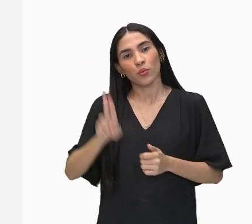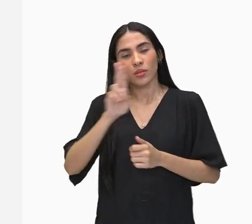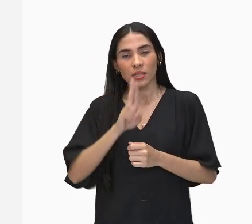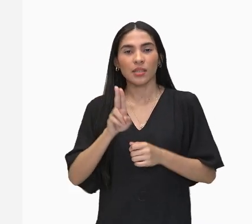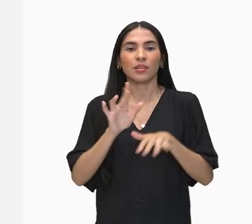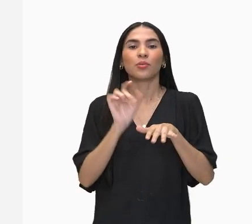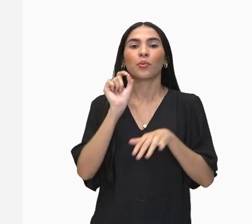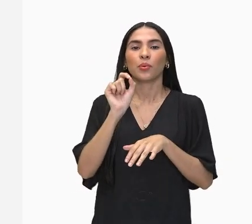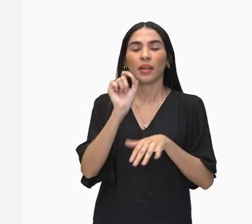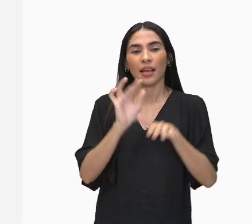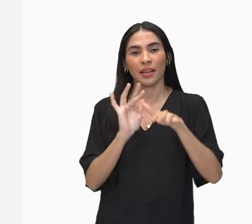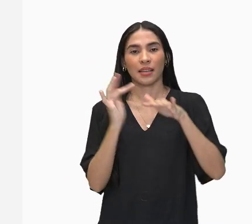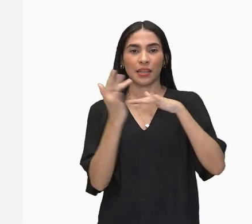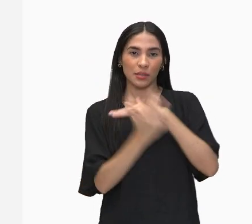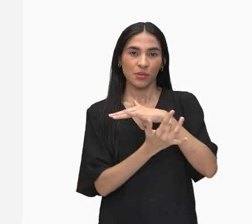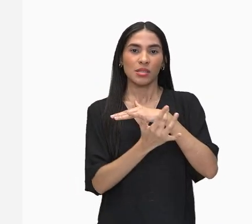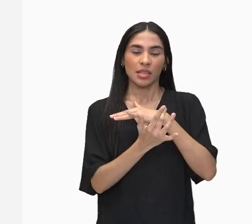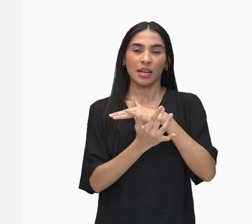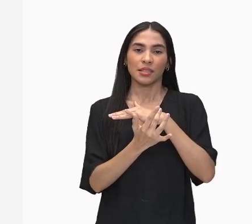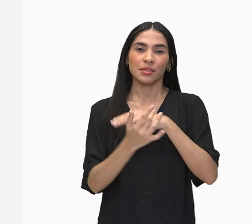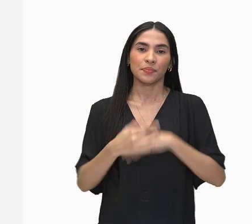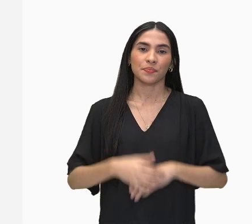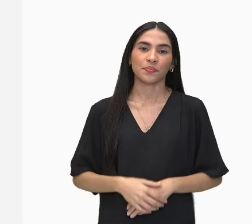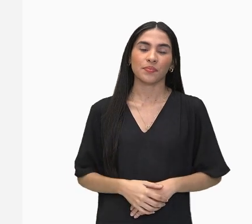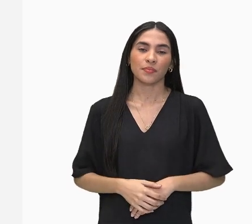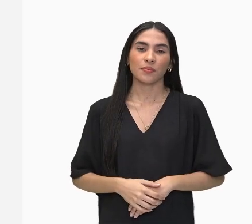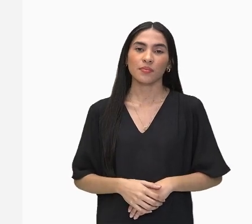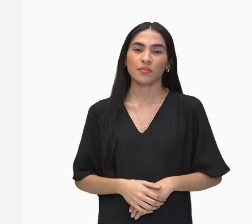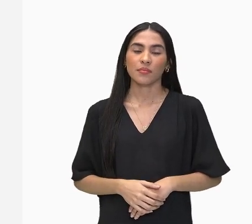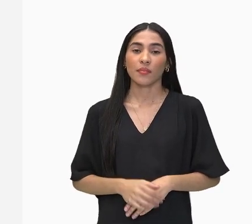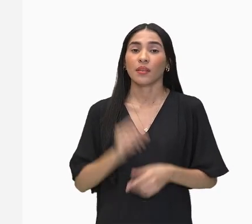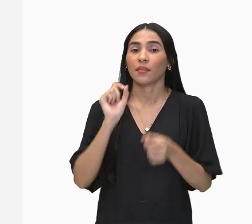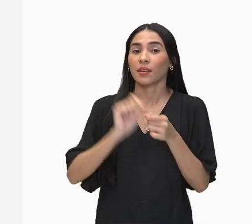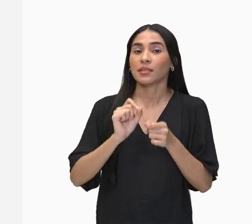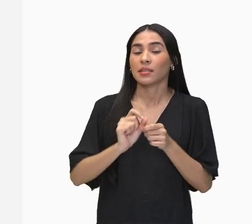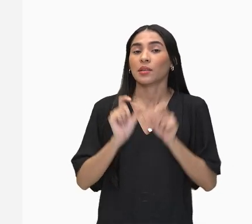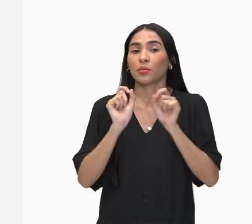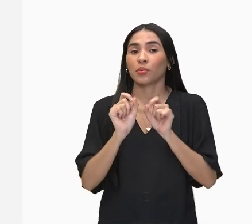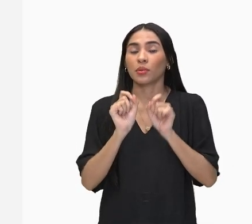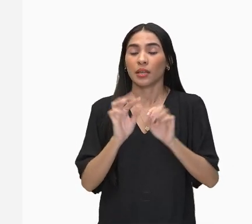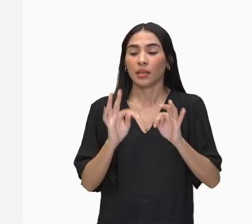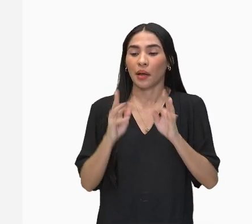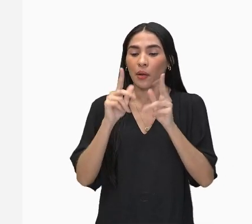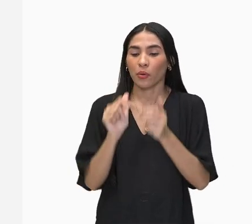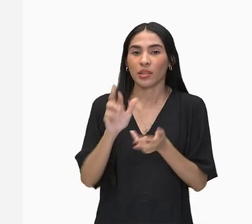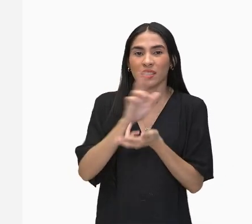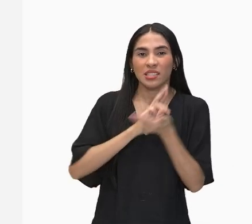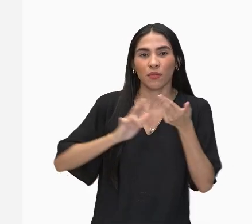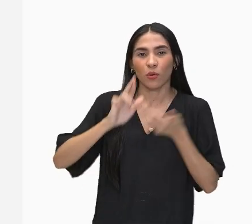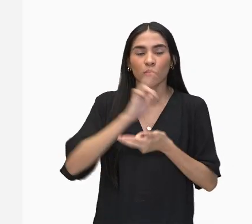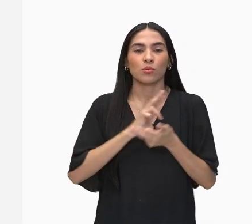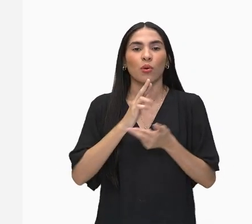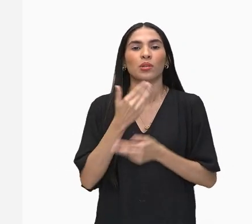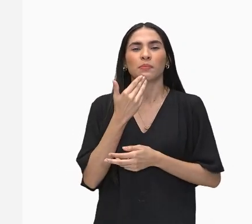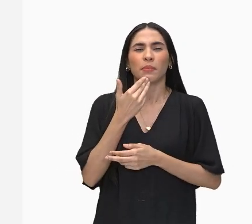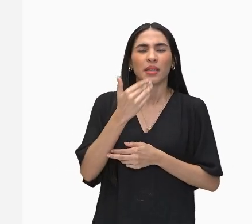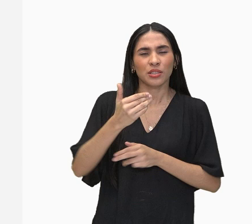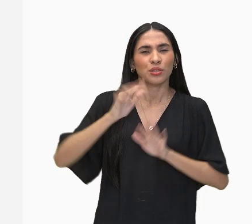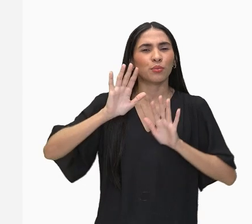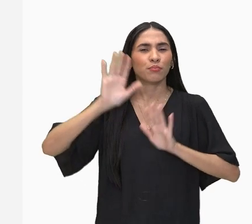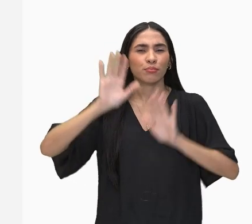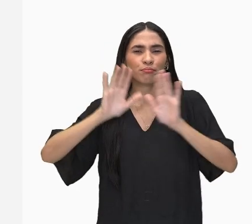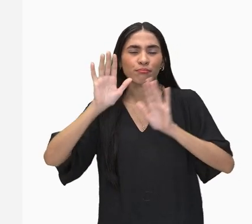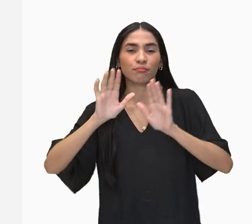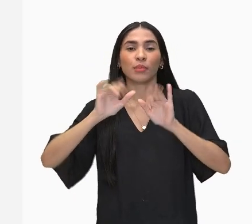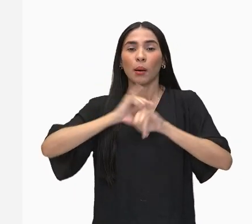redes sociais, através das plataformas, fazendo com que essas manifestações elas se tornassem